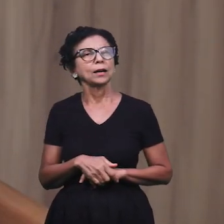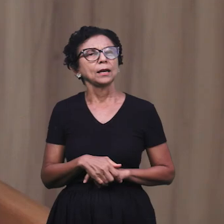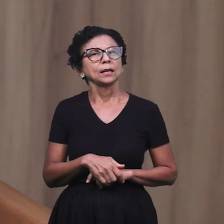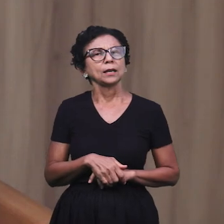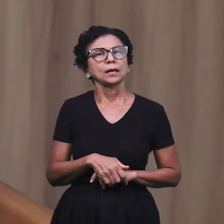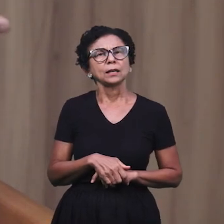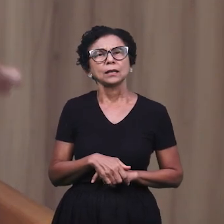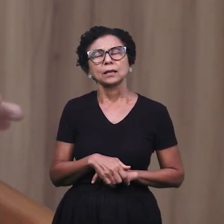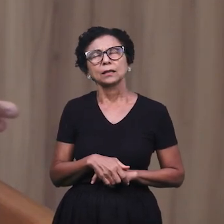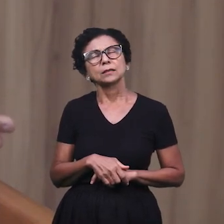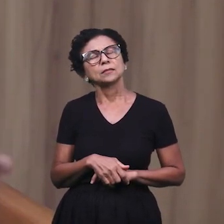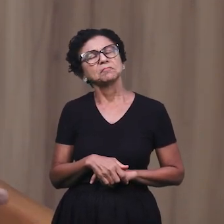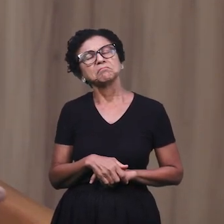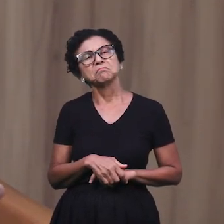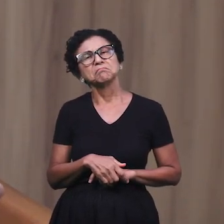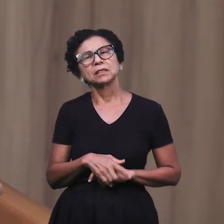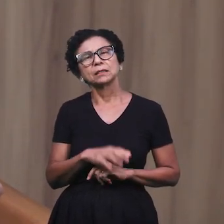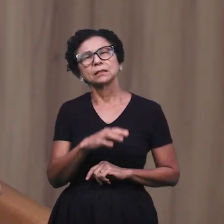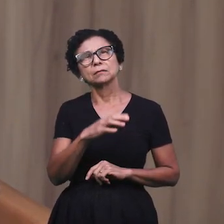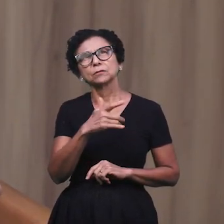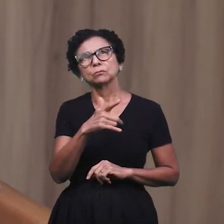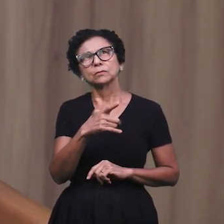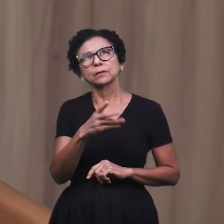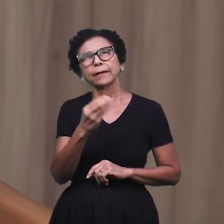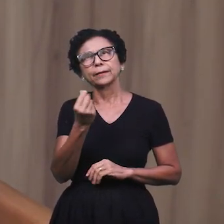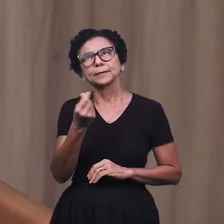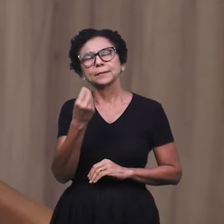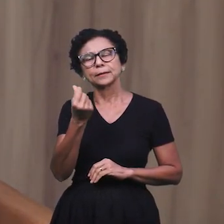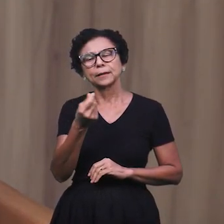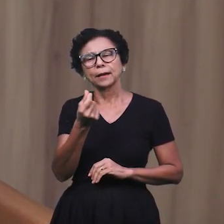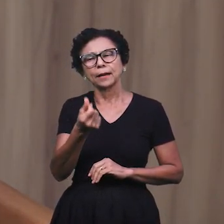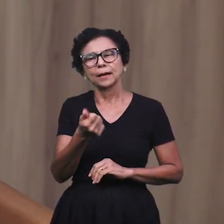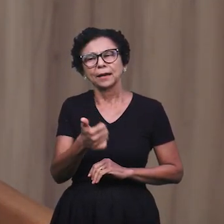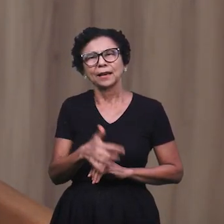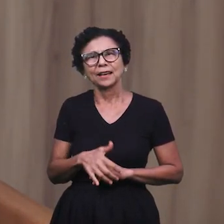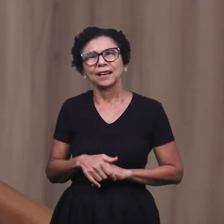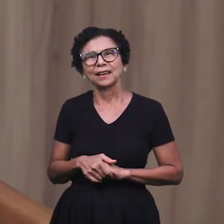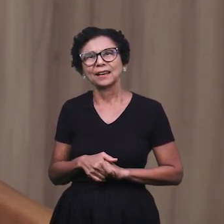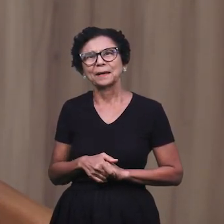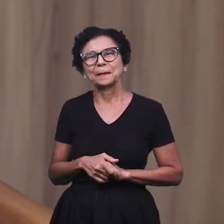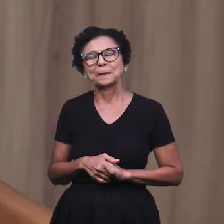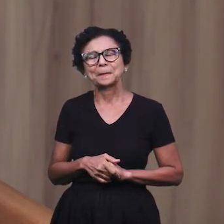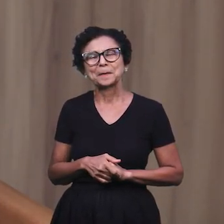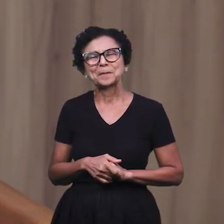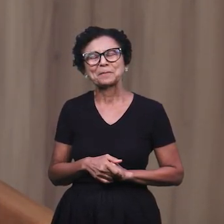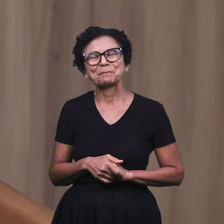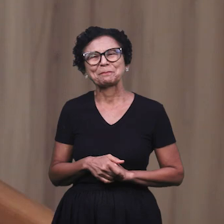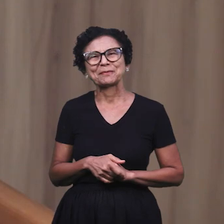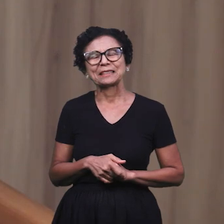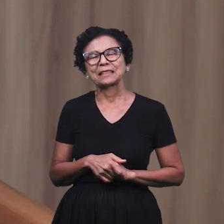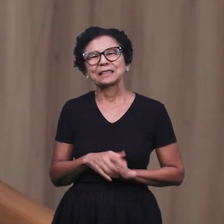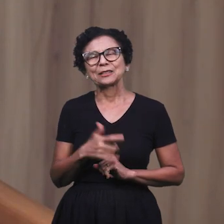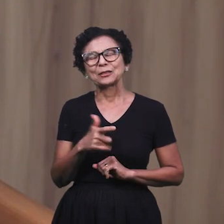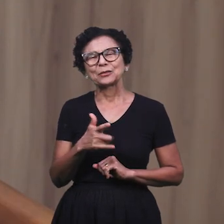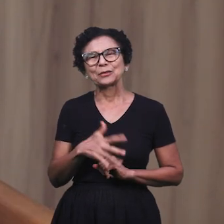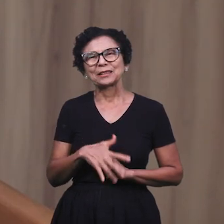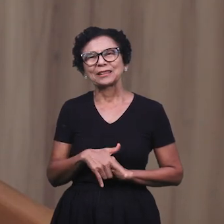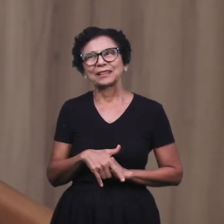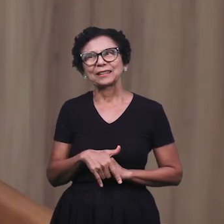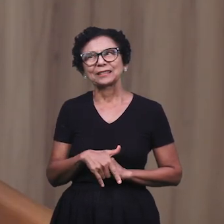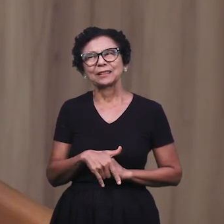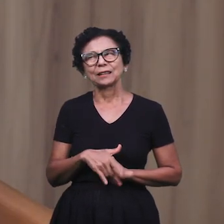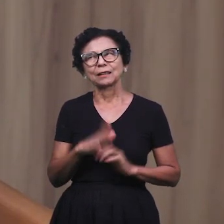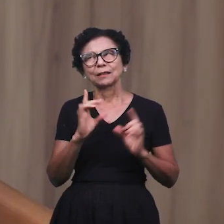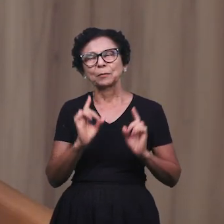a criança que cresce com os avós, né, elas têm a sensação de pertencimento, né, na vida ali. E